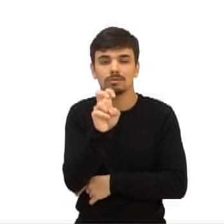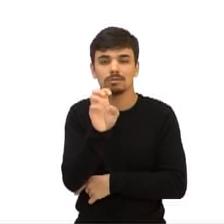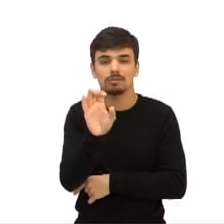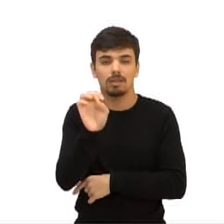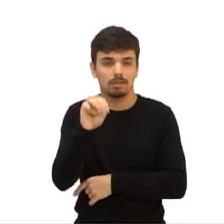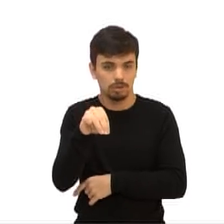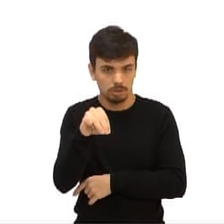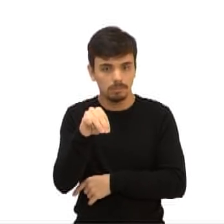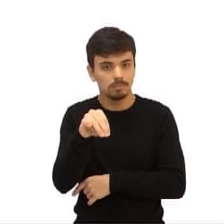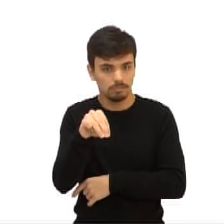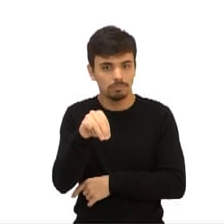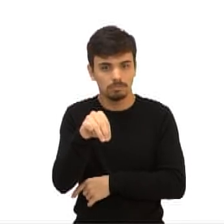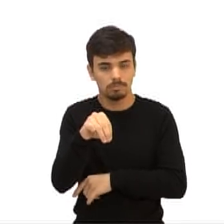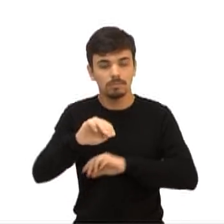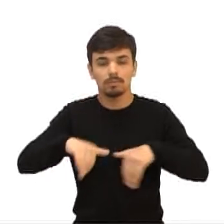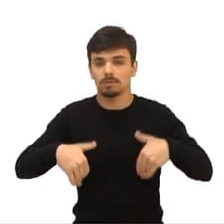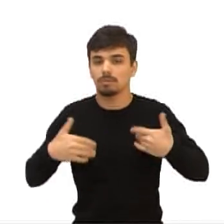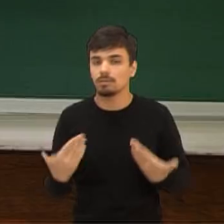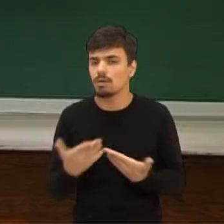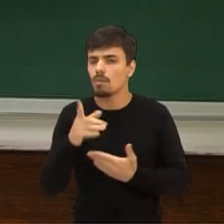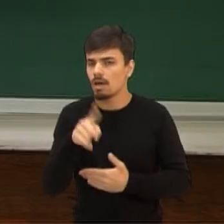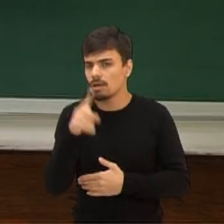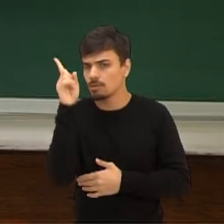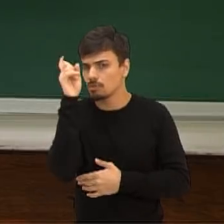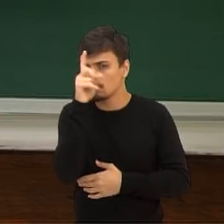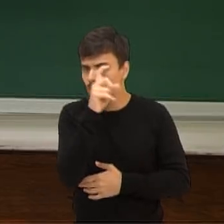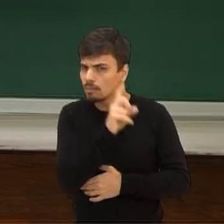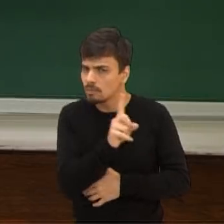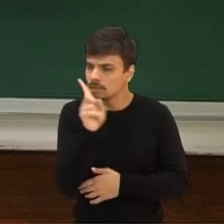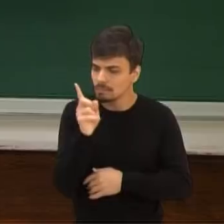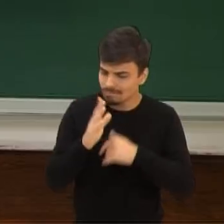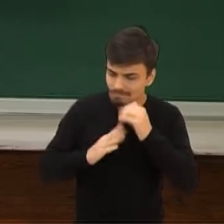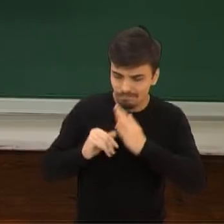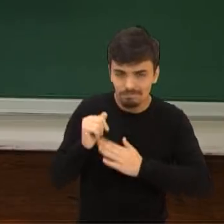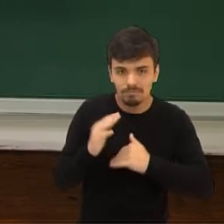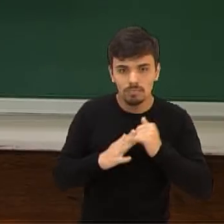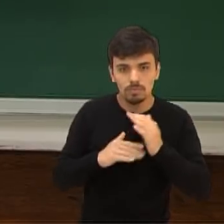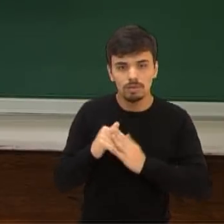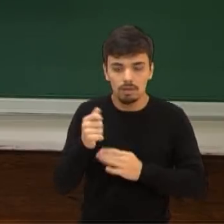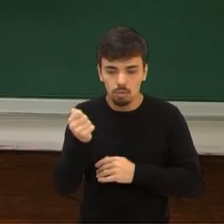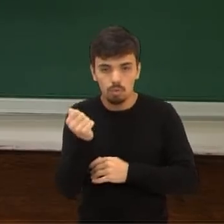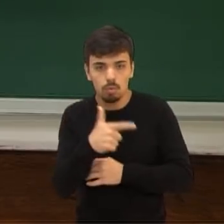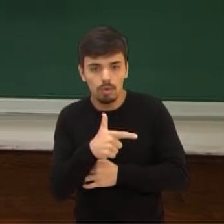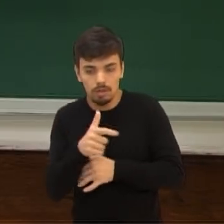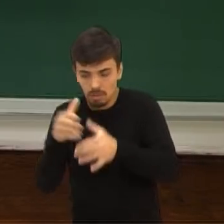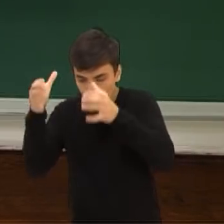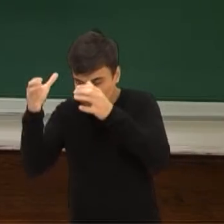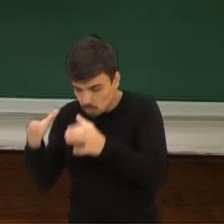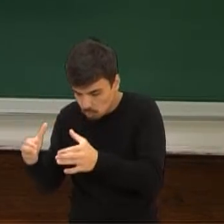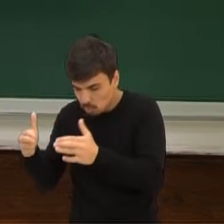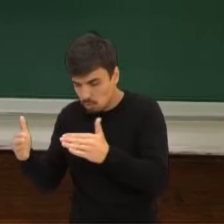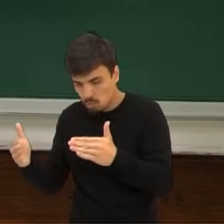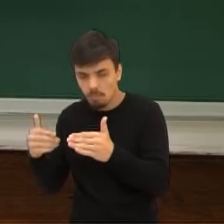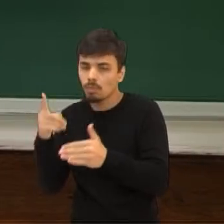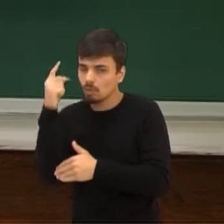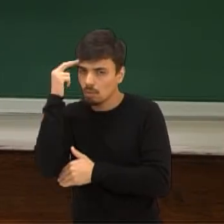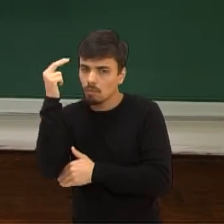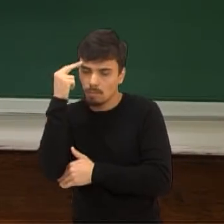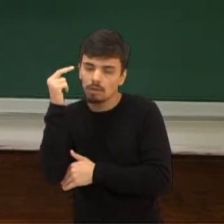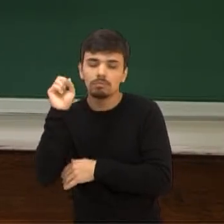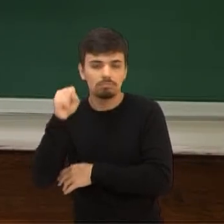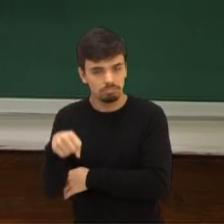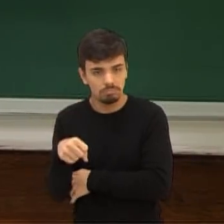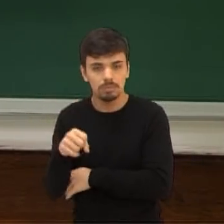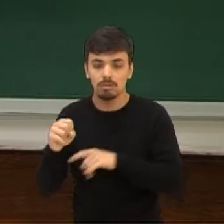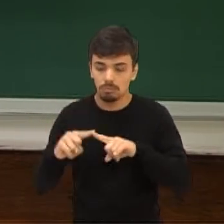de lado. Então, é mais difícil essa construção do que um cubo normal? Sim, porque o